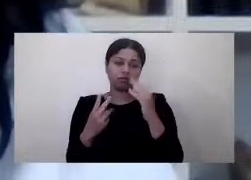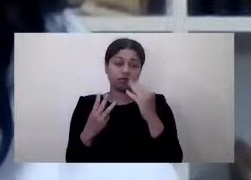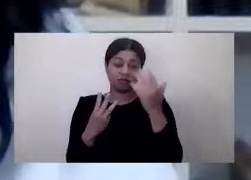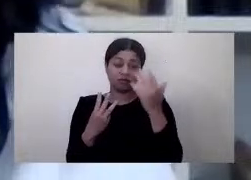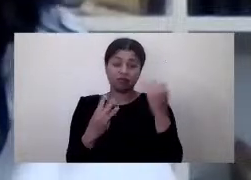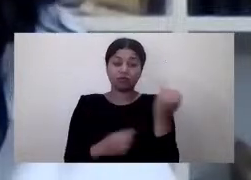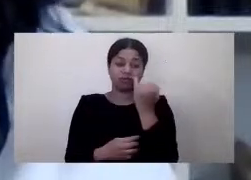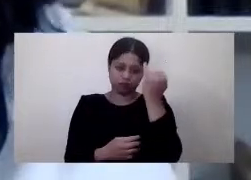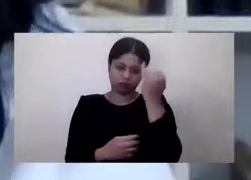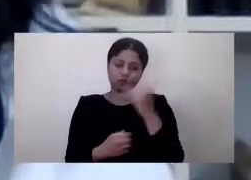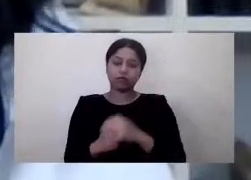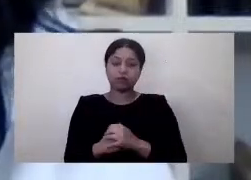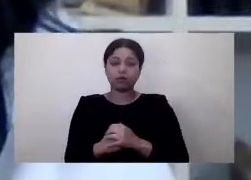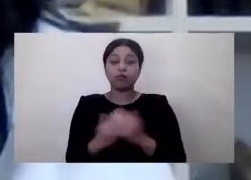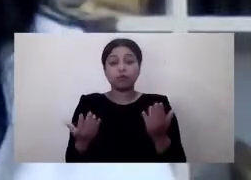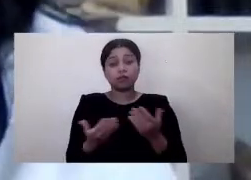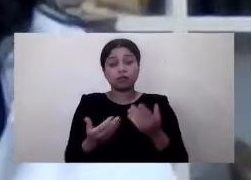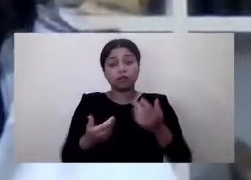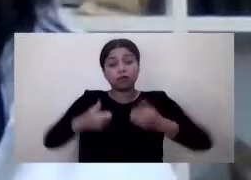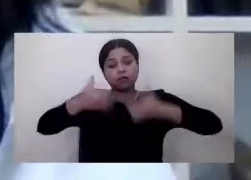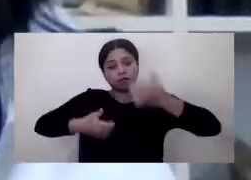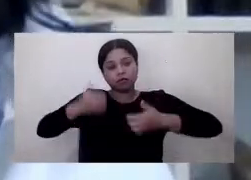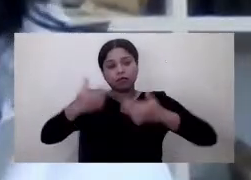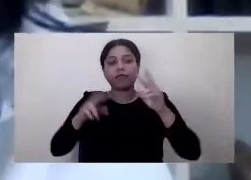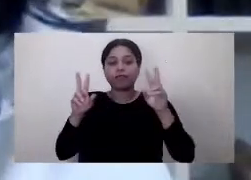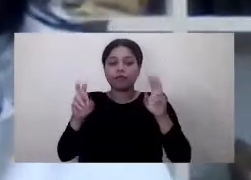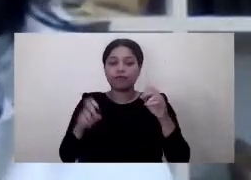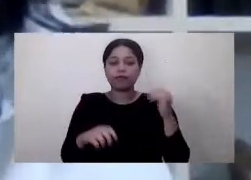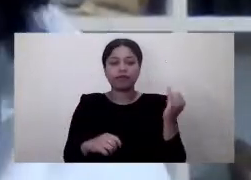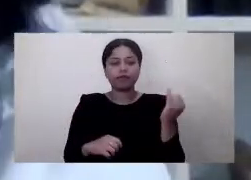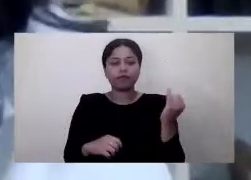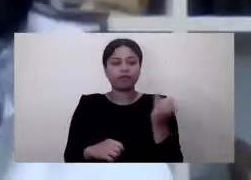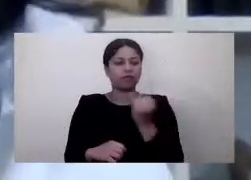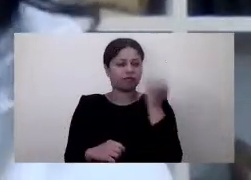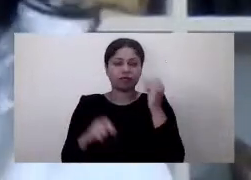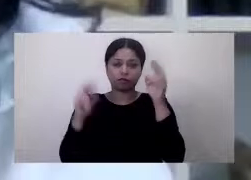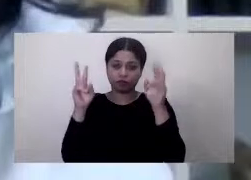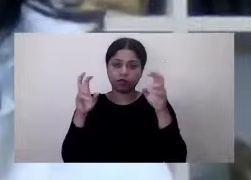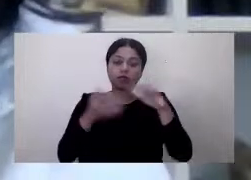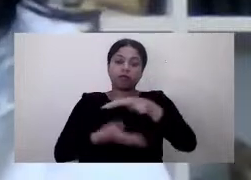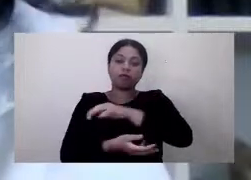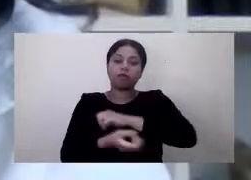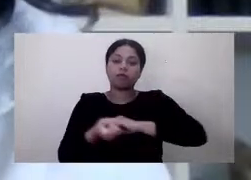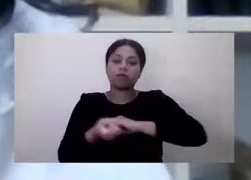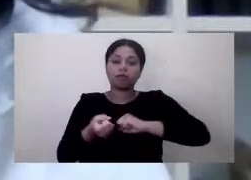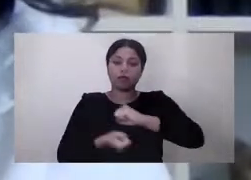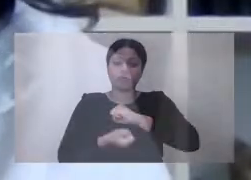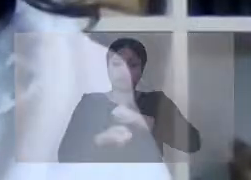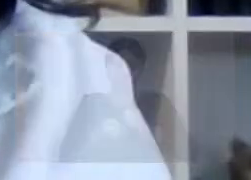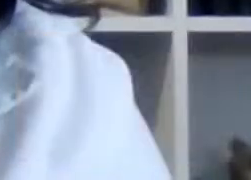hoje ela vai falar um pouquinho para a gente desse assunto tão importante sobre sustentabilidade. Bem-vinda, Hala.